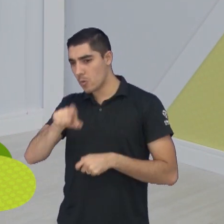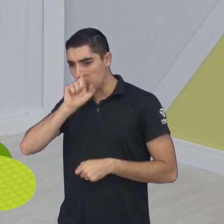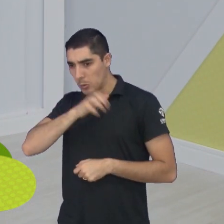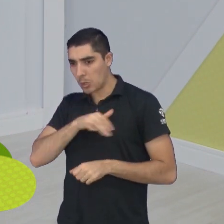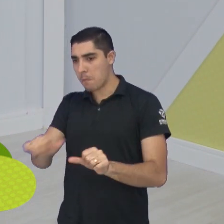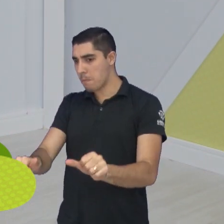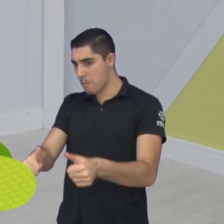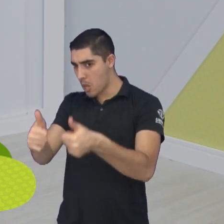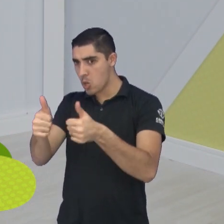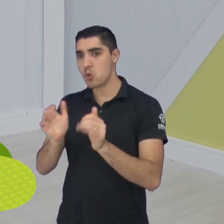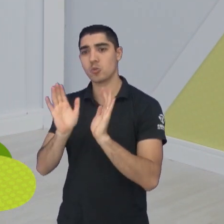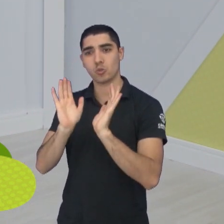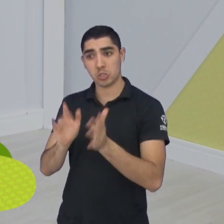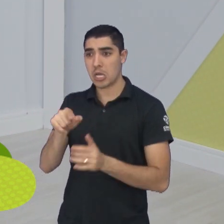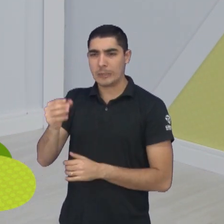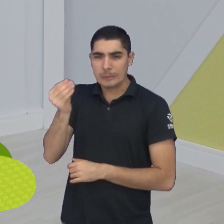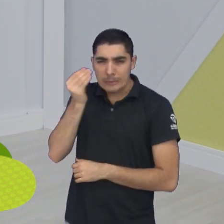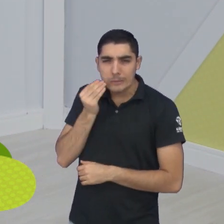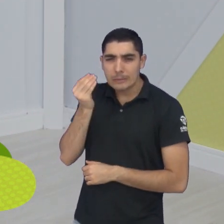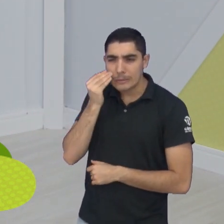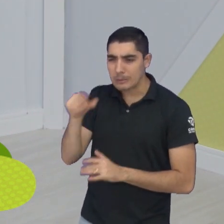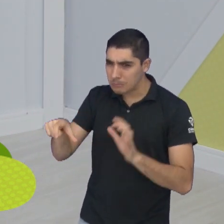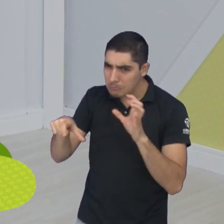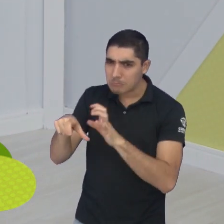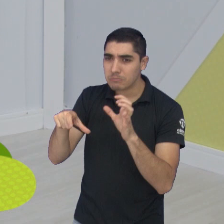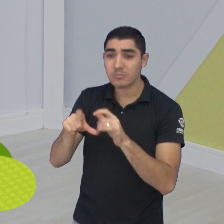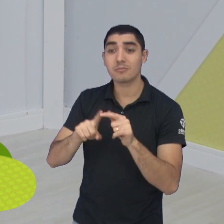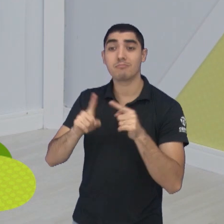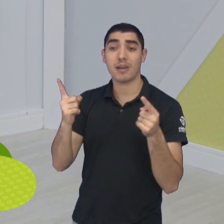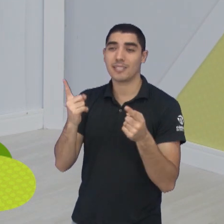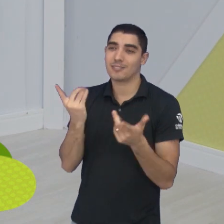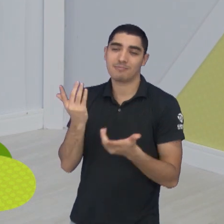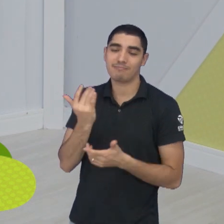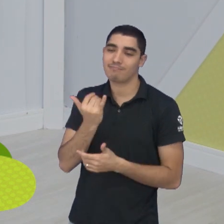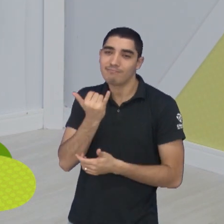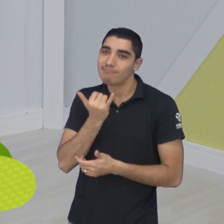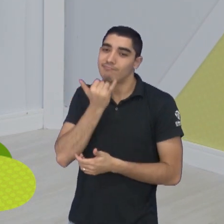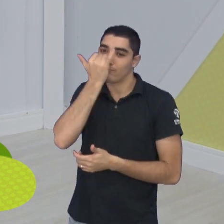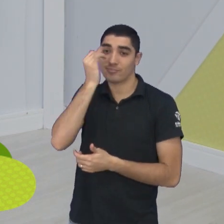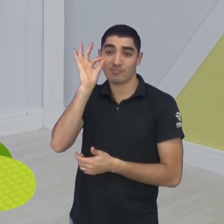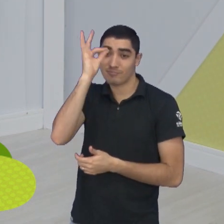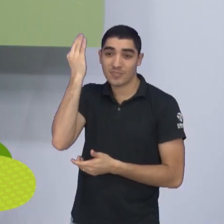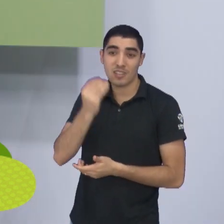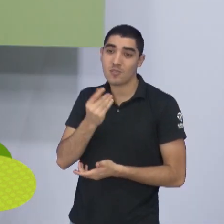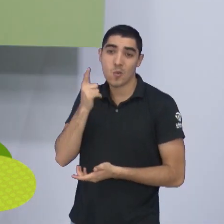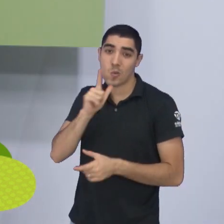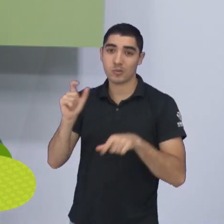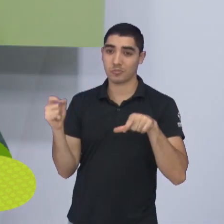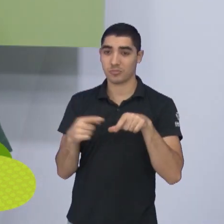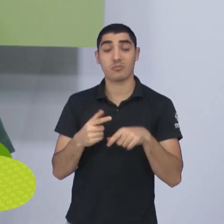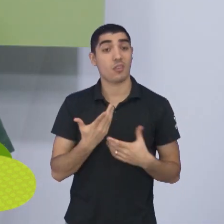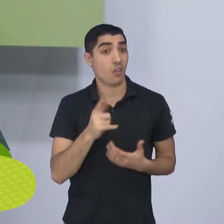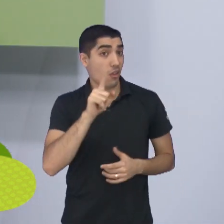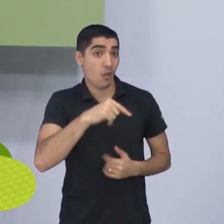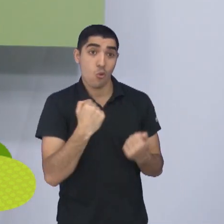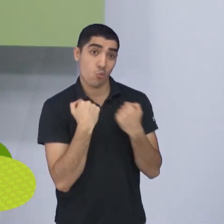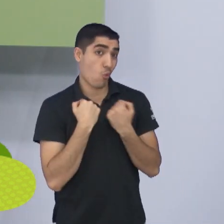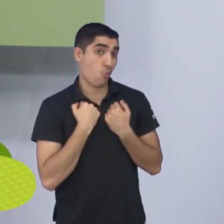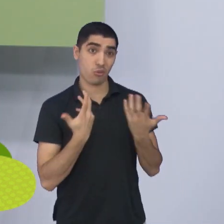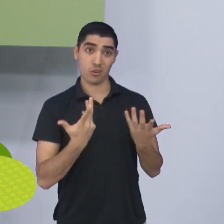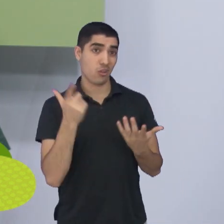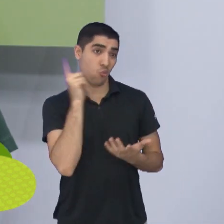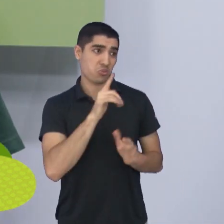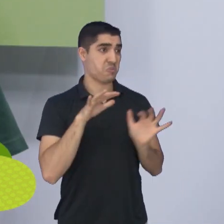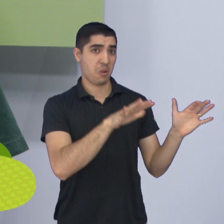realmente aconteceu, viu que o time lutou e por uma força da natureza acabou não... pelo goleiro mesmo, né? O goleiro teve uma atuação de